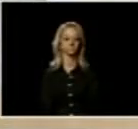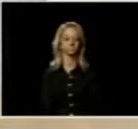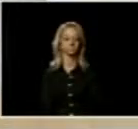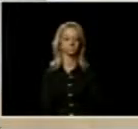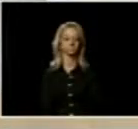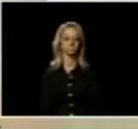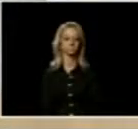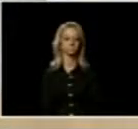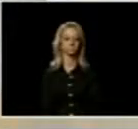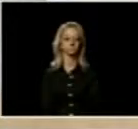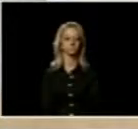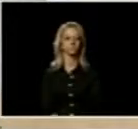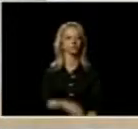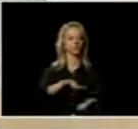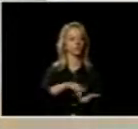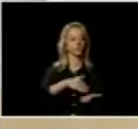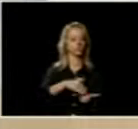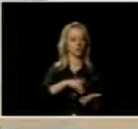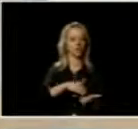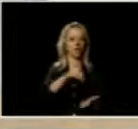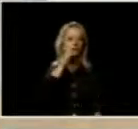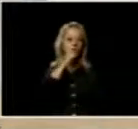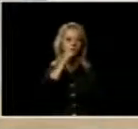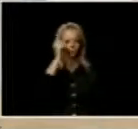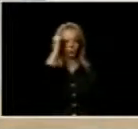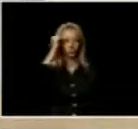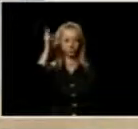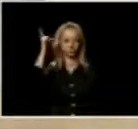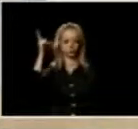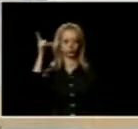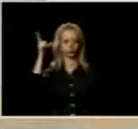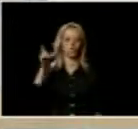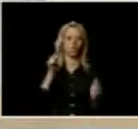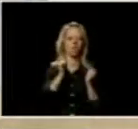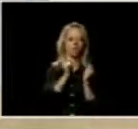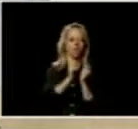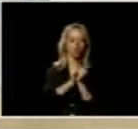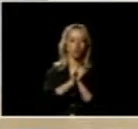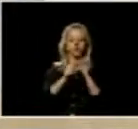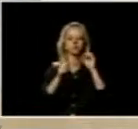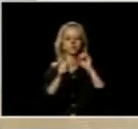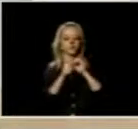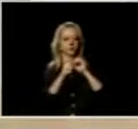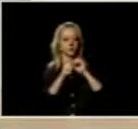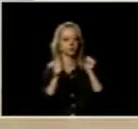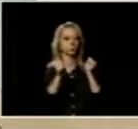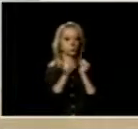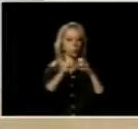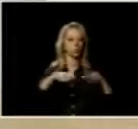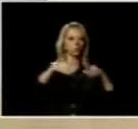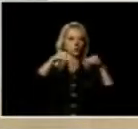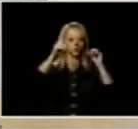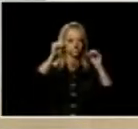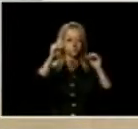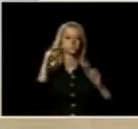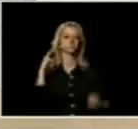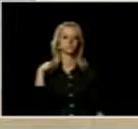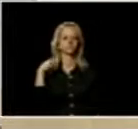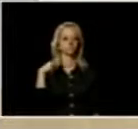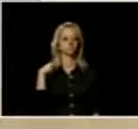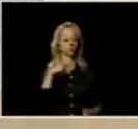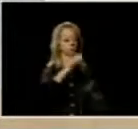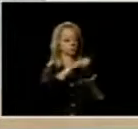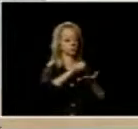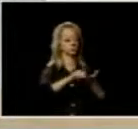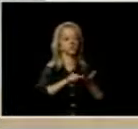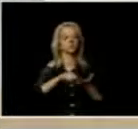Eu entendo que quando nós criticamos do ponto de vista que a diretora de cultura, como entrou, quem está